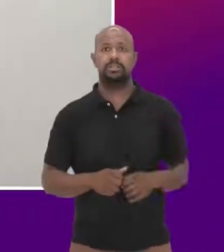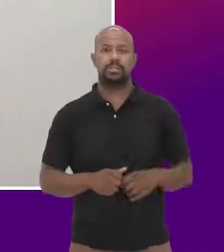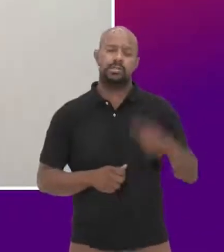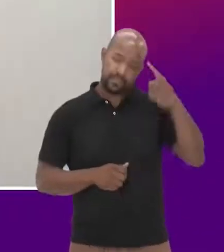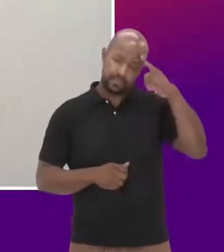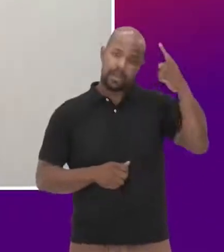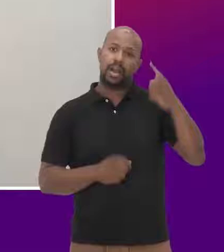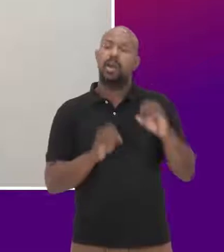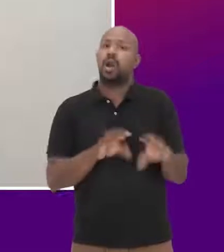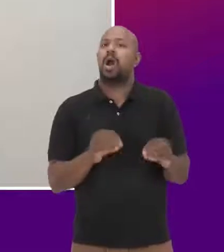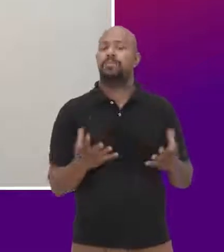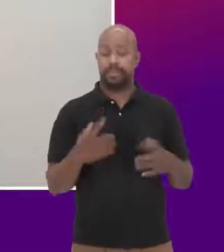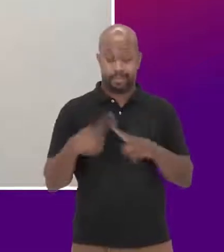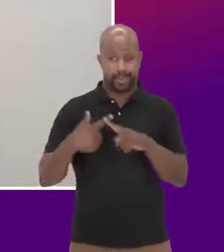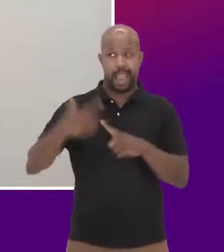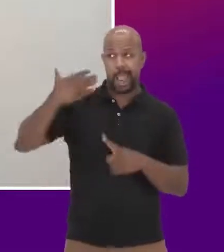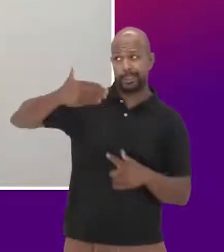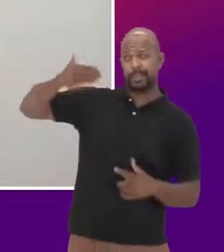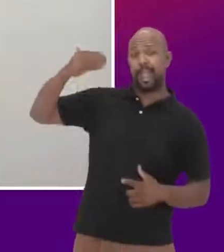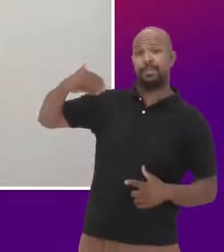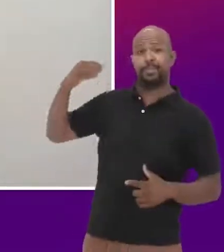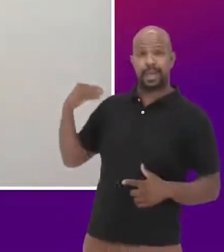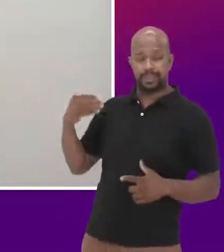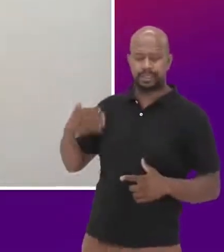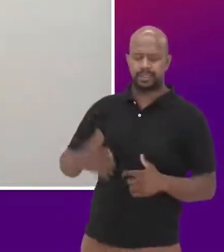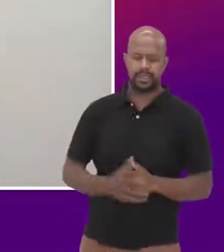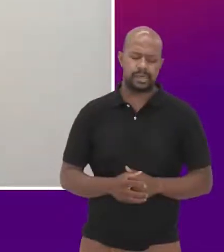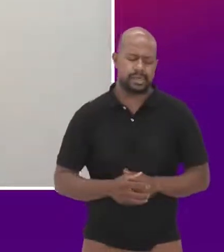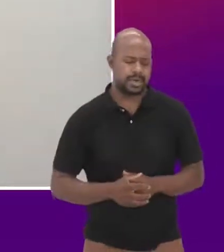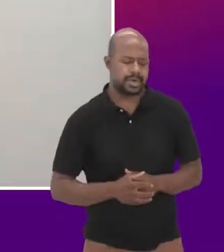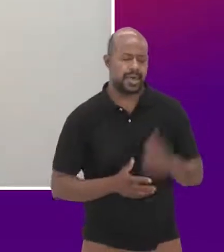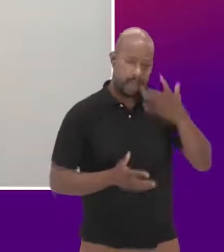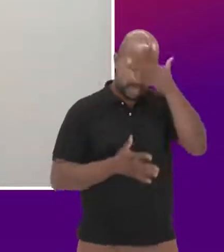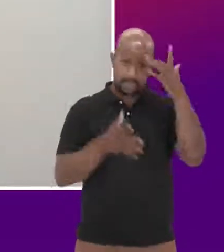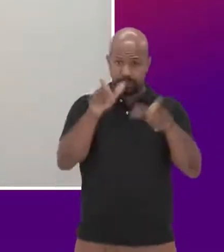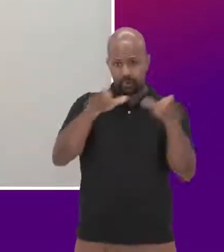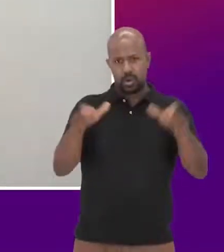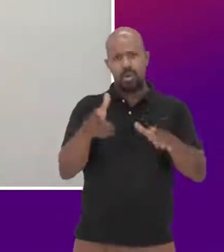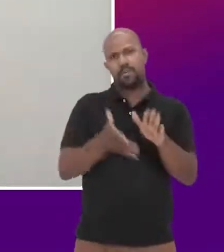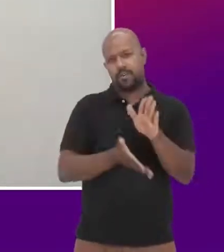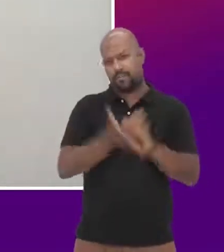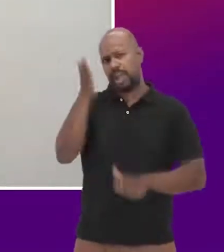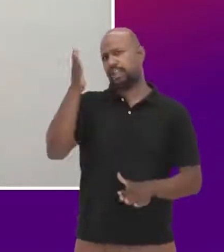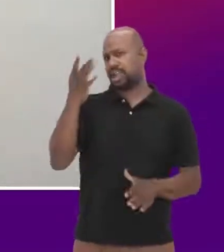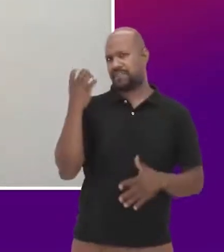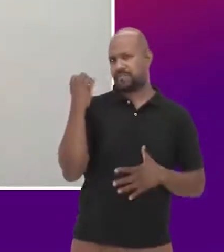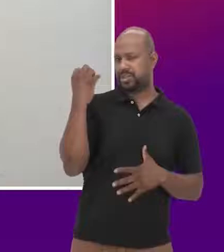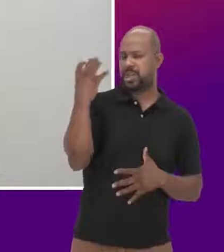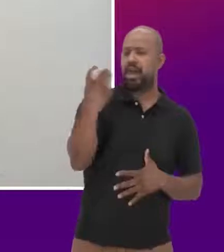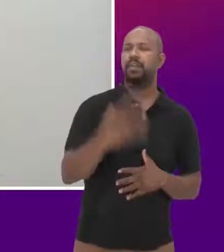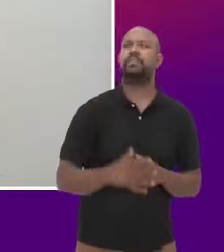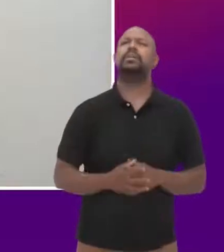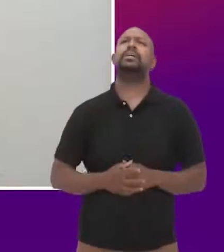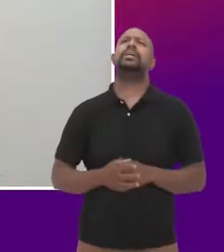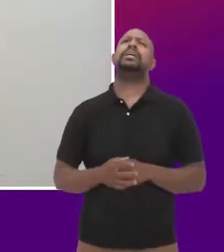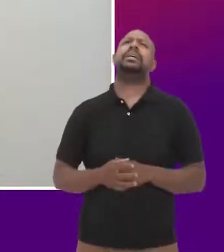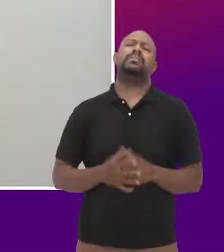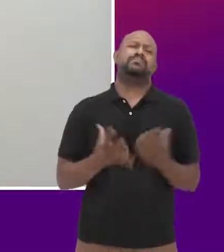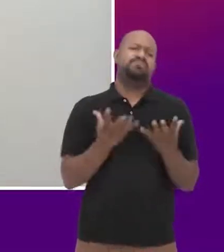Vamos lembrar que antigamente as pessoas, quando viajavam,